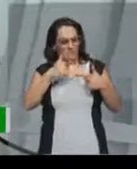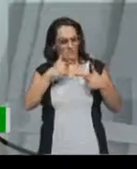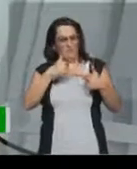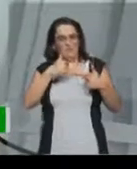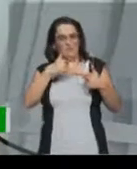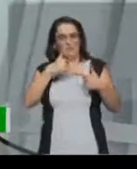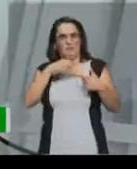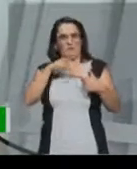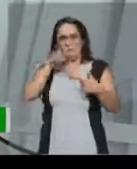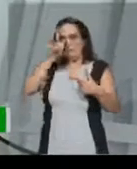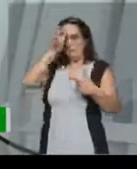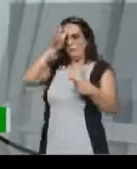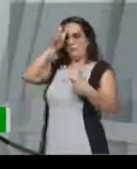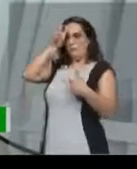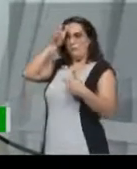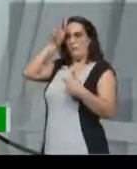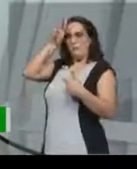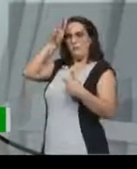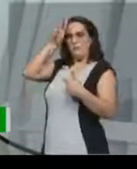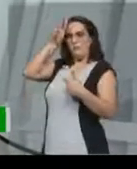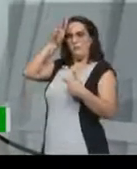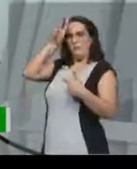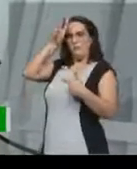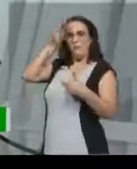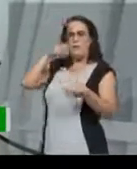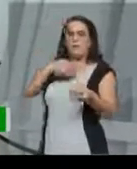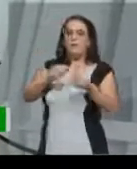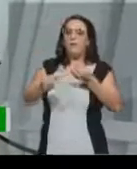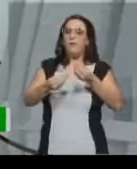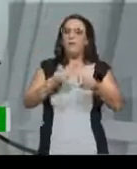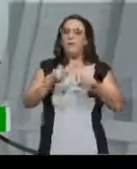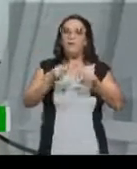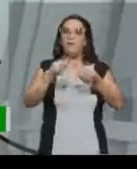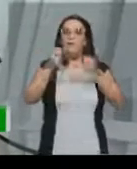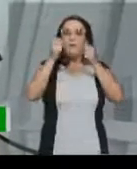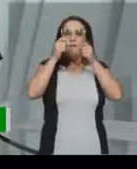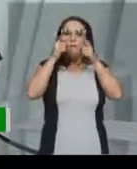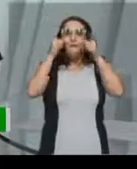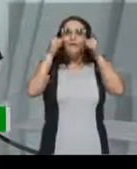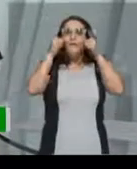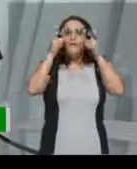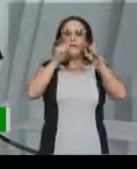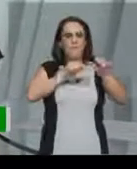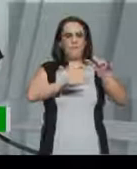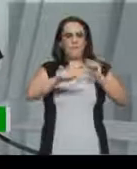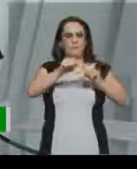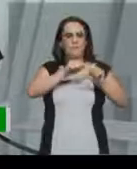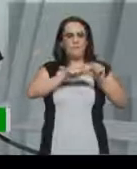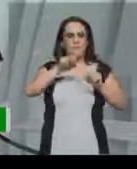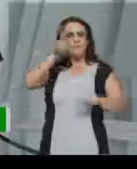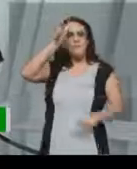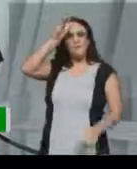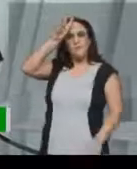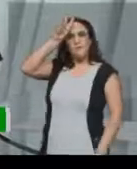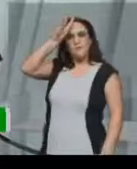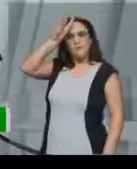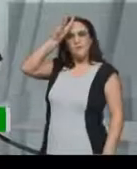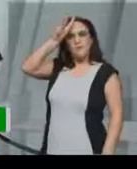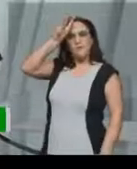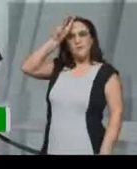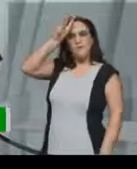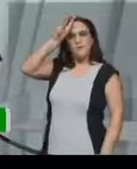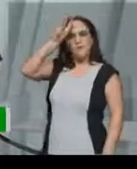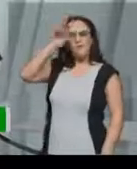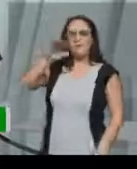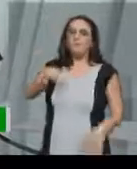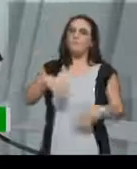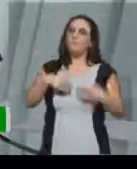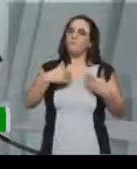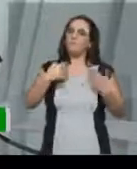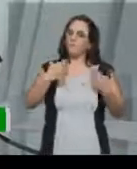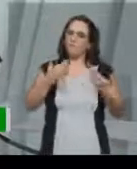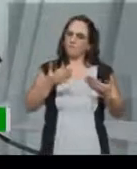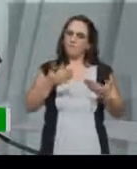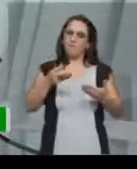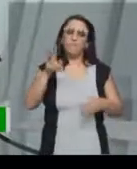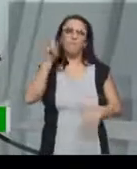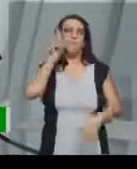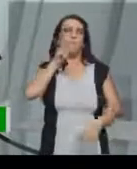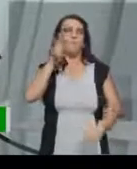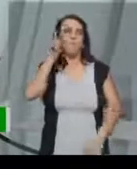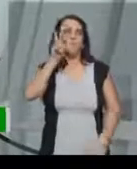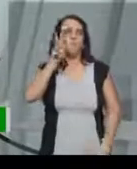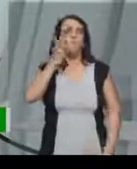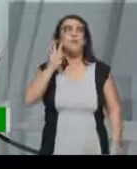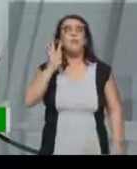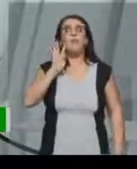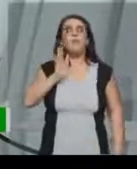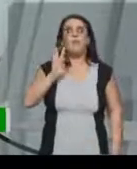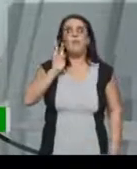louco, inusitado. Como você acorda e se transformou em uma barata? E aí o conto é muito legal, a metamorfose Kafka e